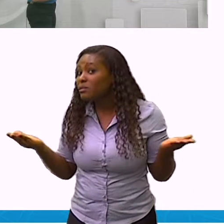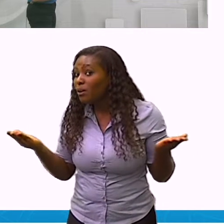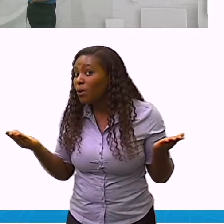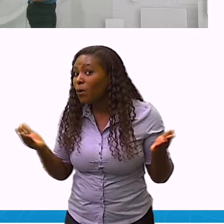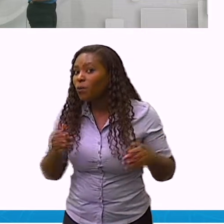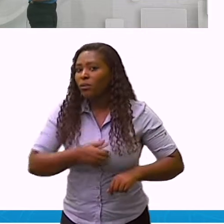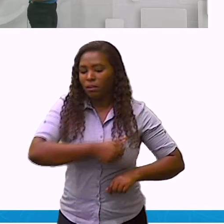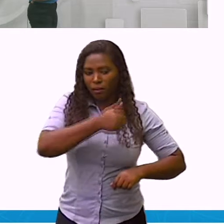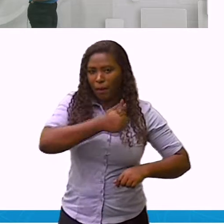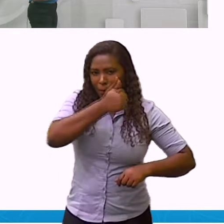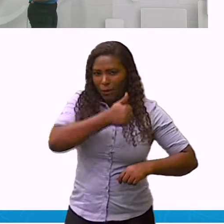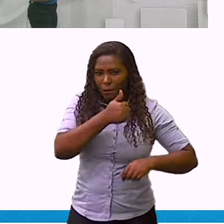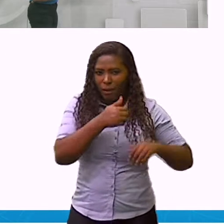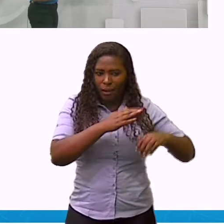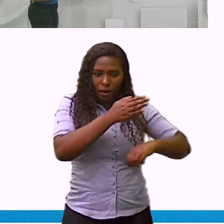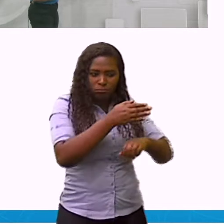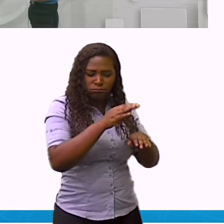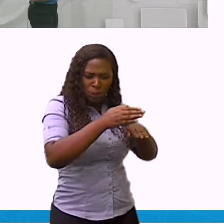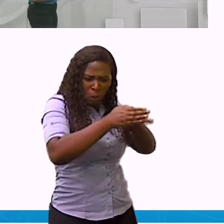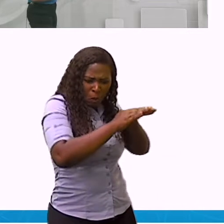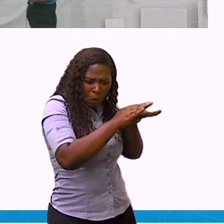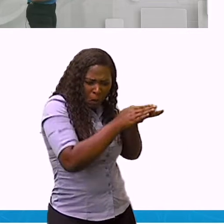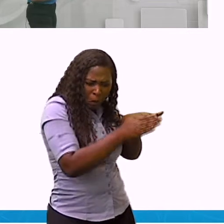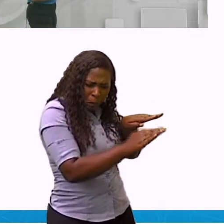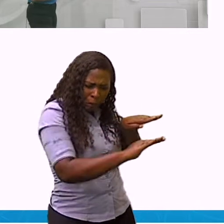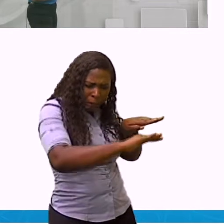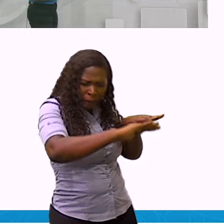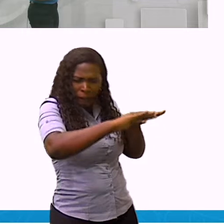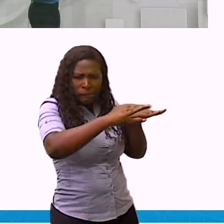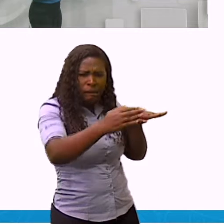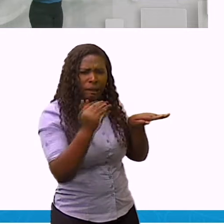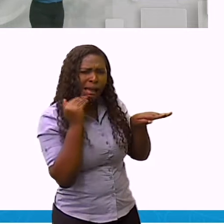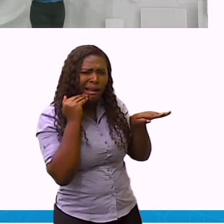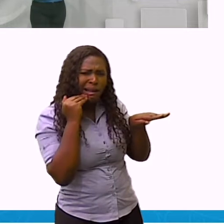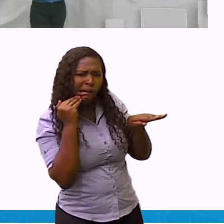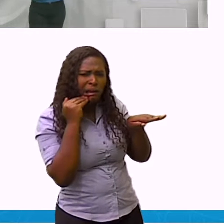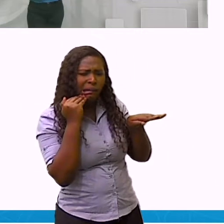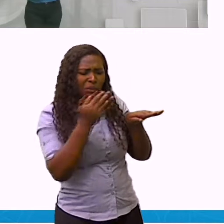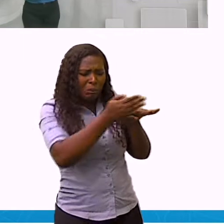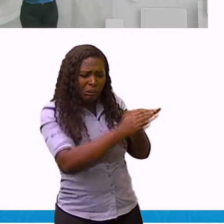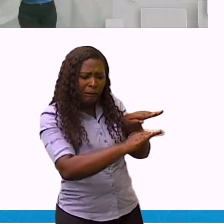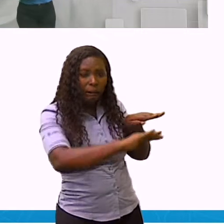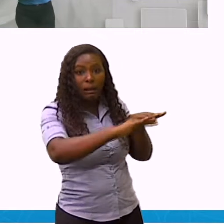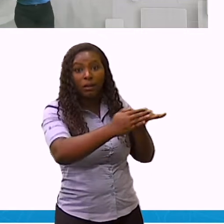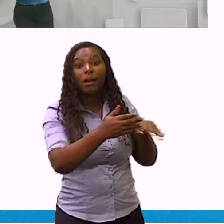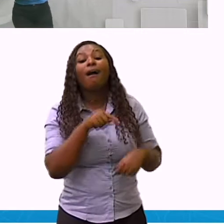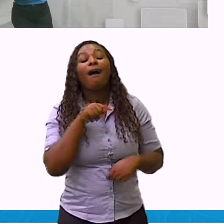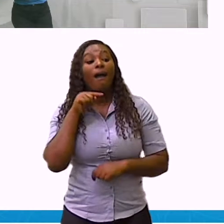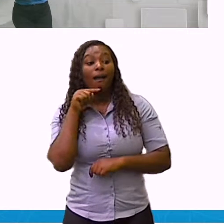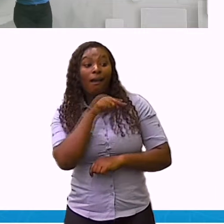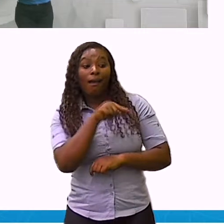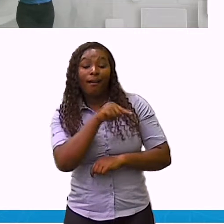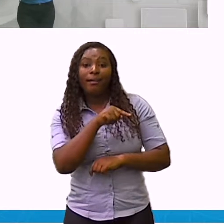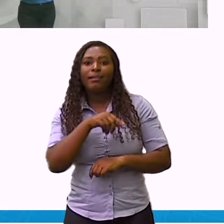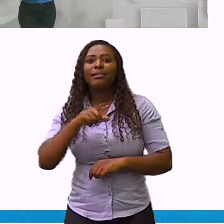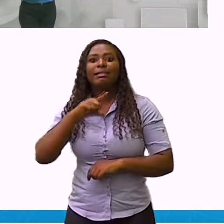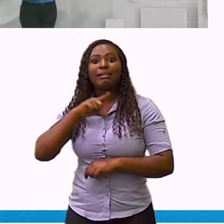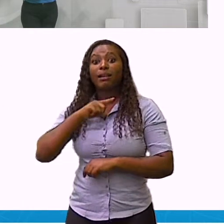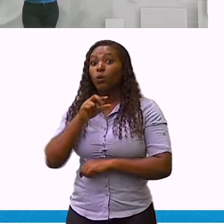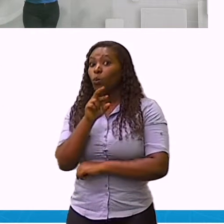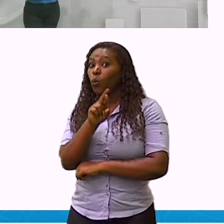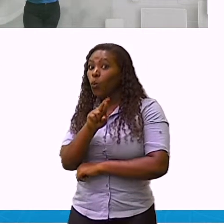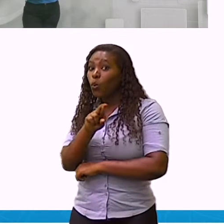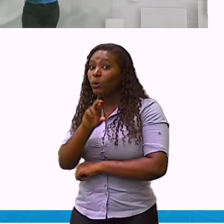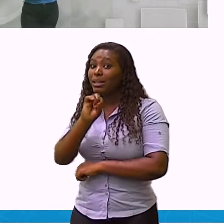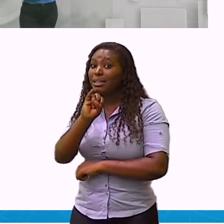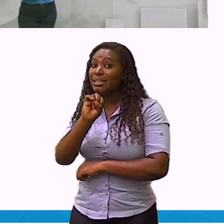na primeira calçada aqui um buraco, não é? Aqui há um risco, uma maior chance